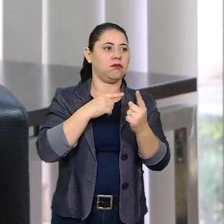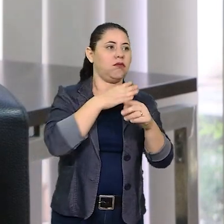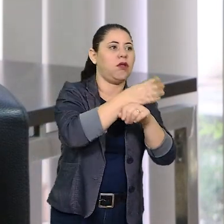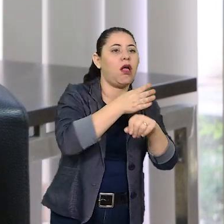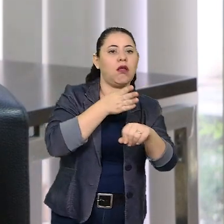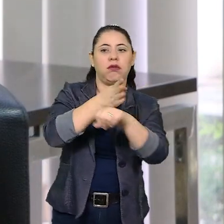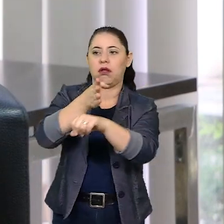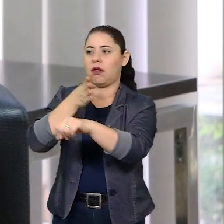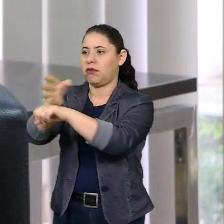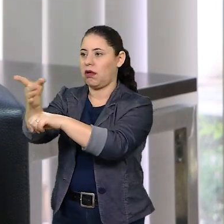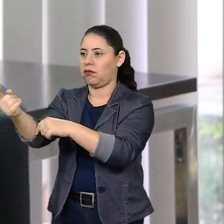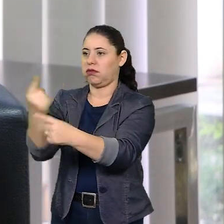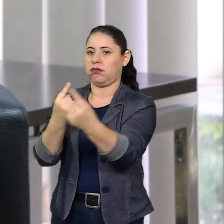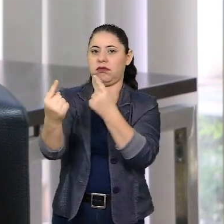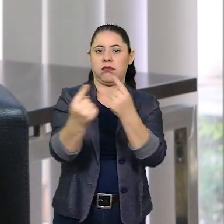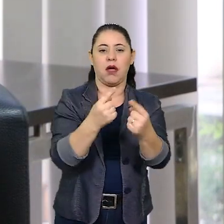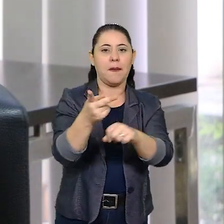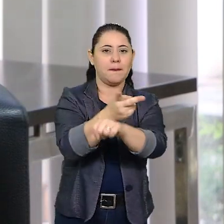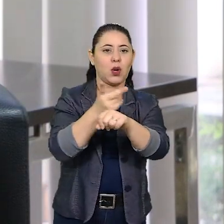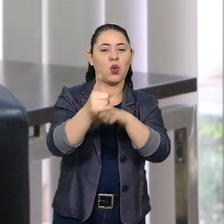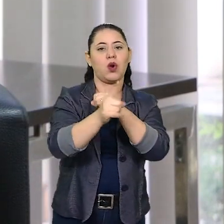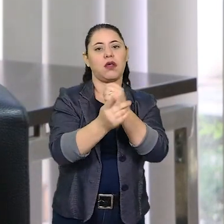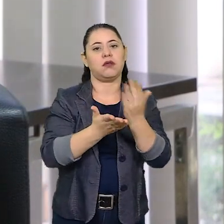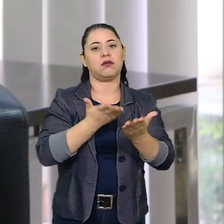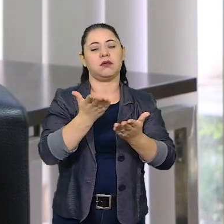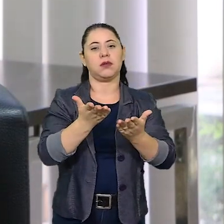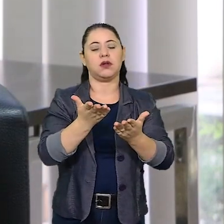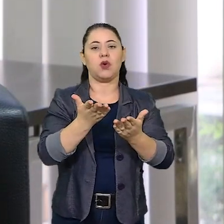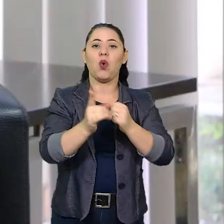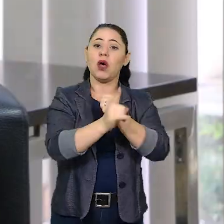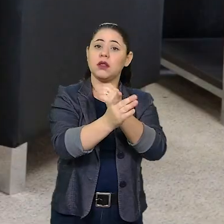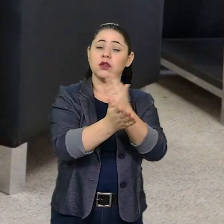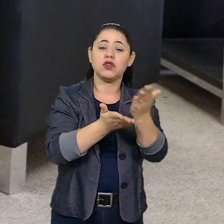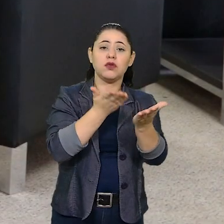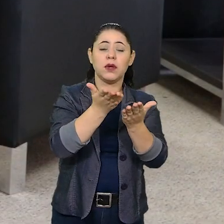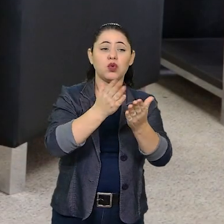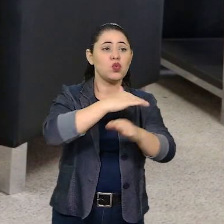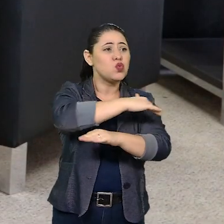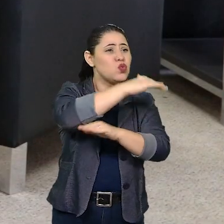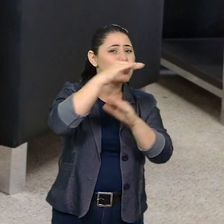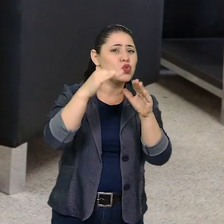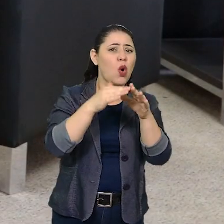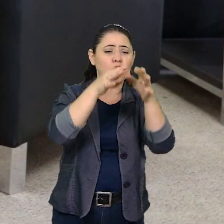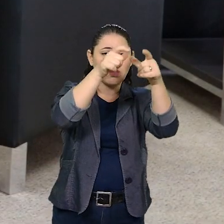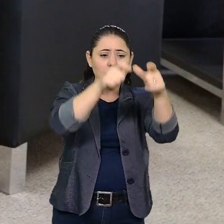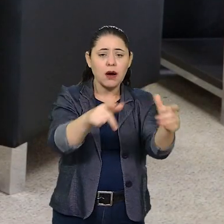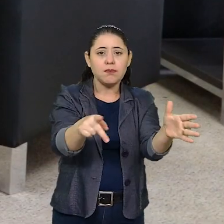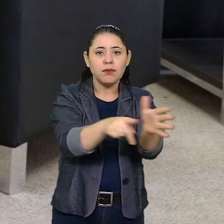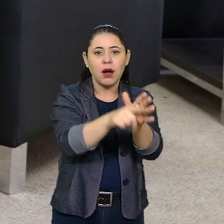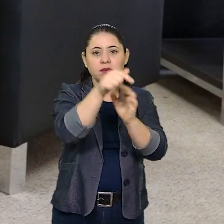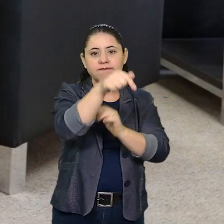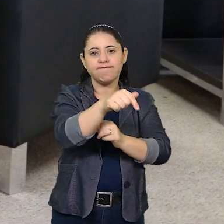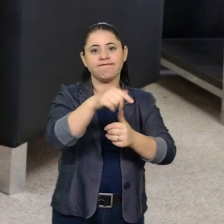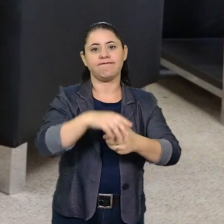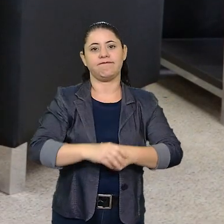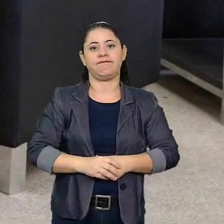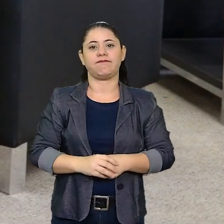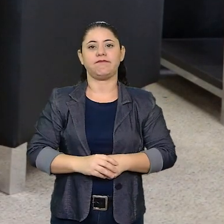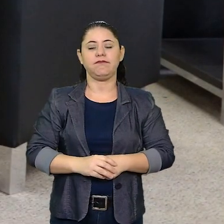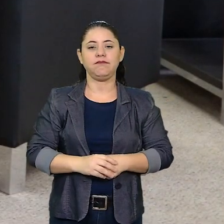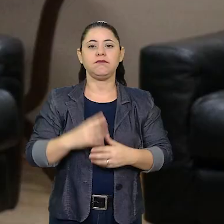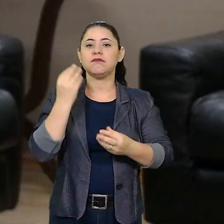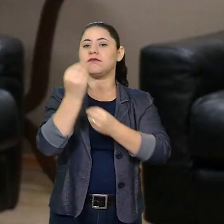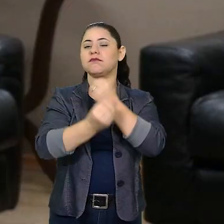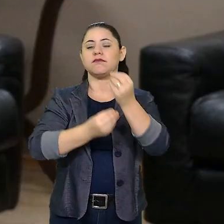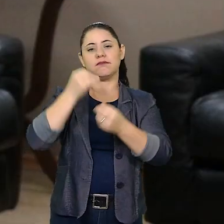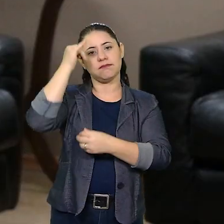ficar circulando na cidade à procura de atendimento. O atendimento seria todo centralizado num único local. E